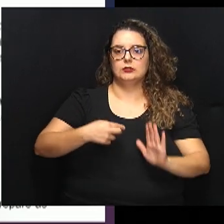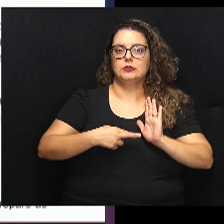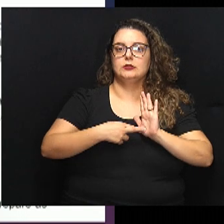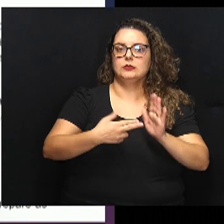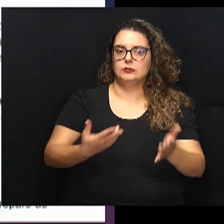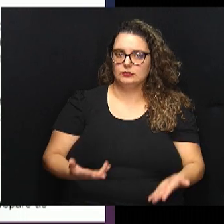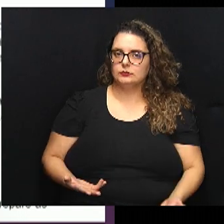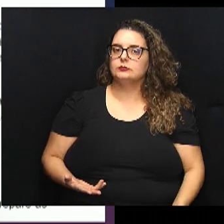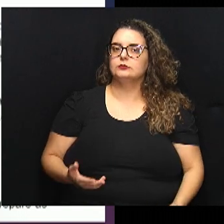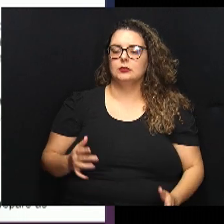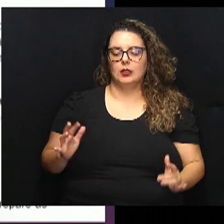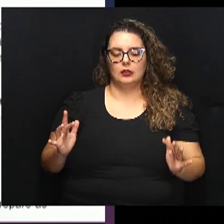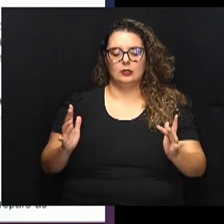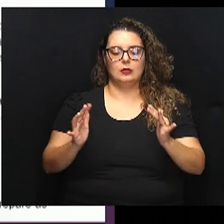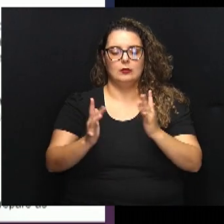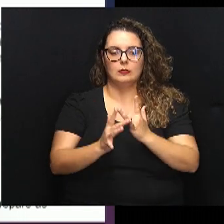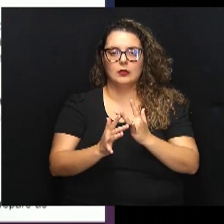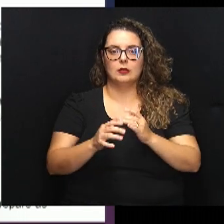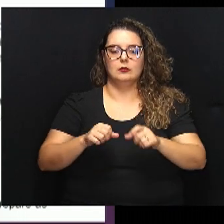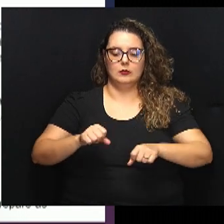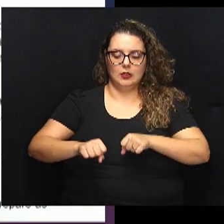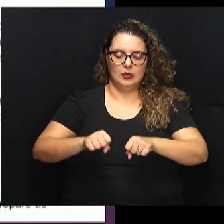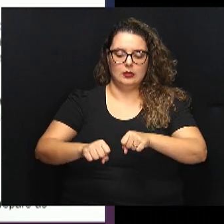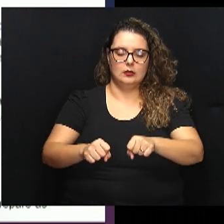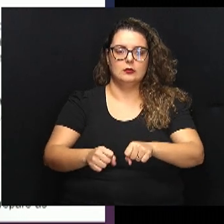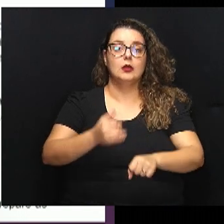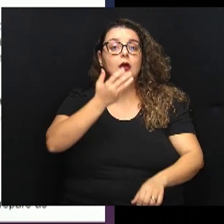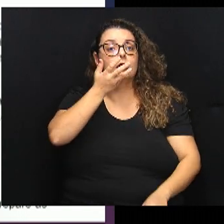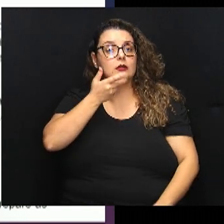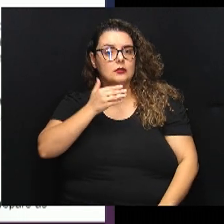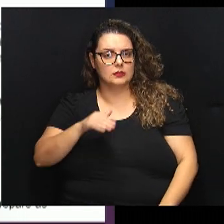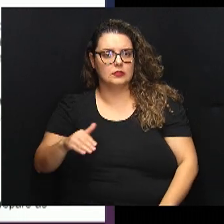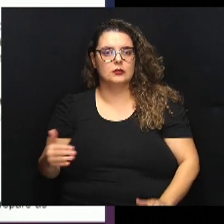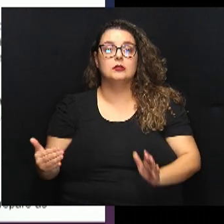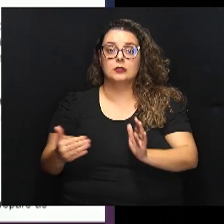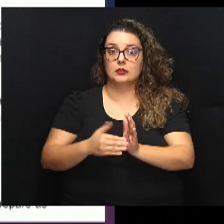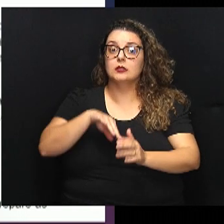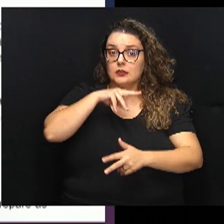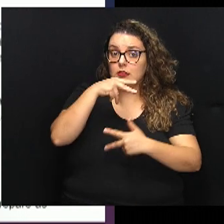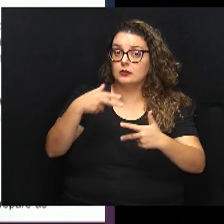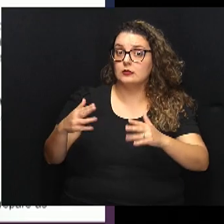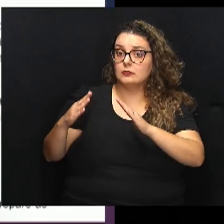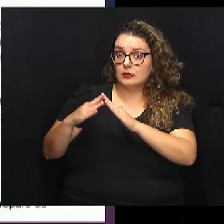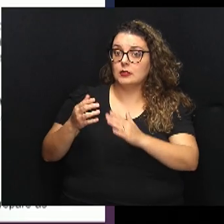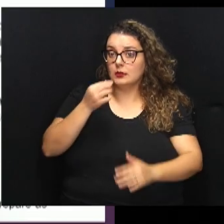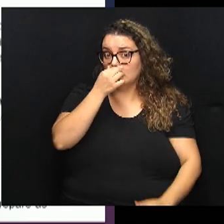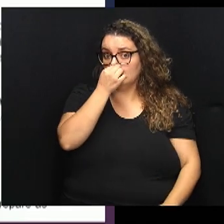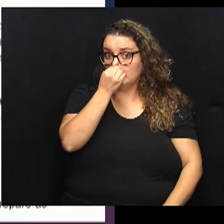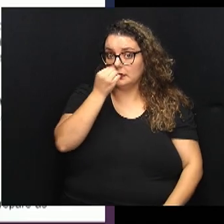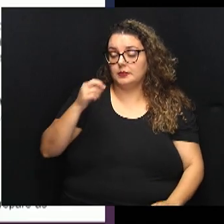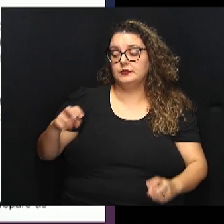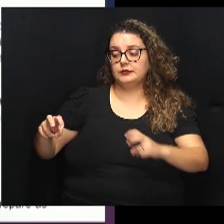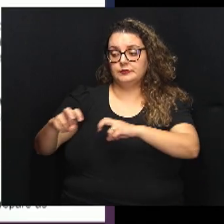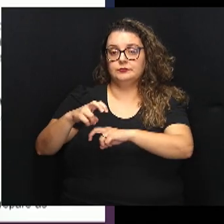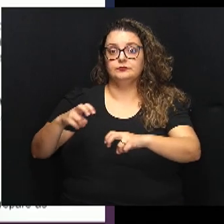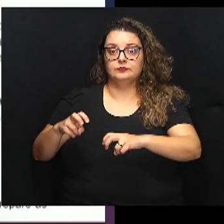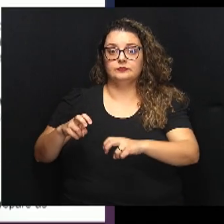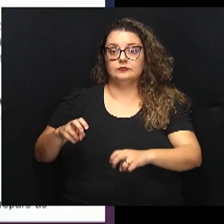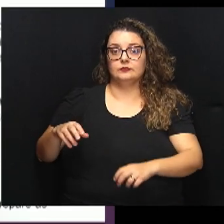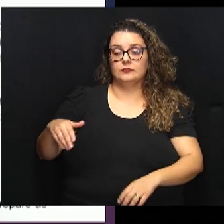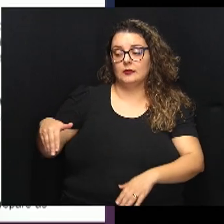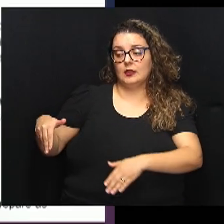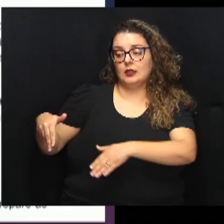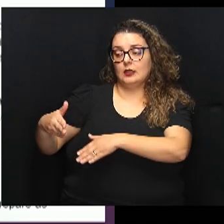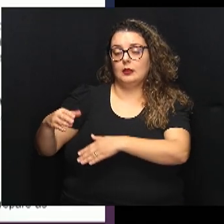iminente para pedestres, para ciclistas, crianças e até animais domésticos, né, que circulam pela marginal. O